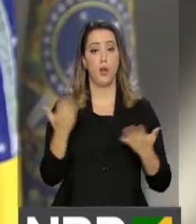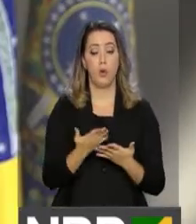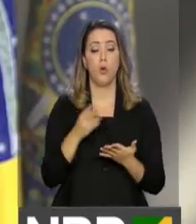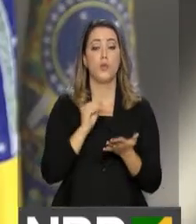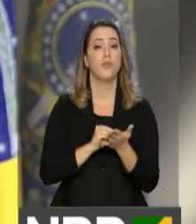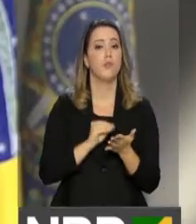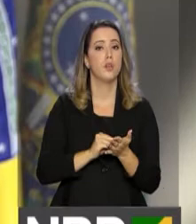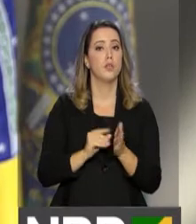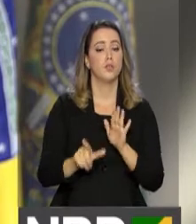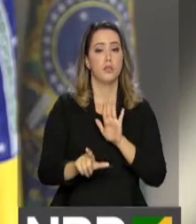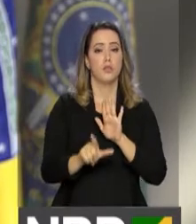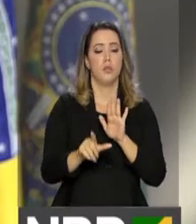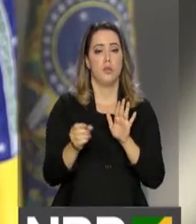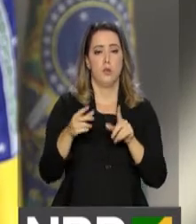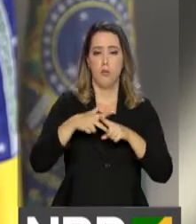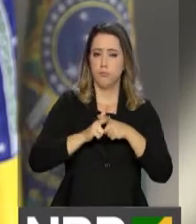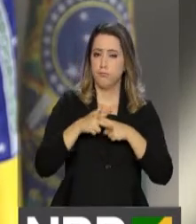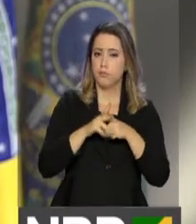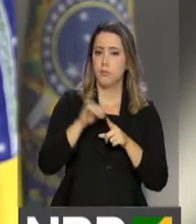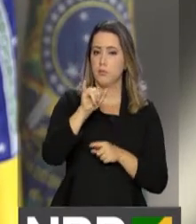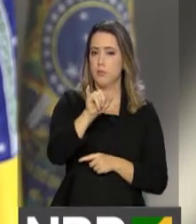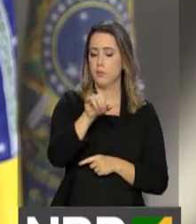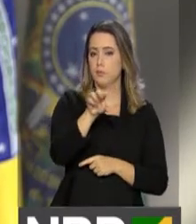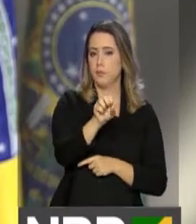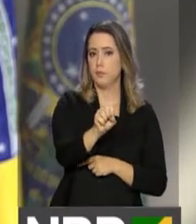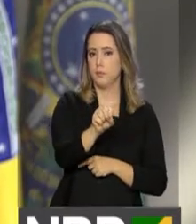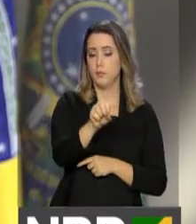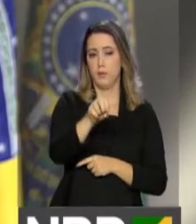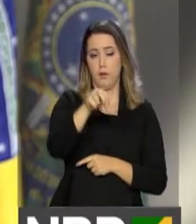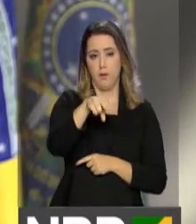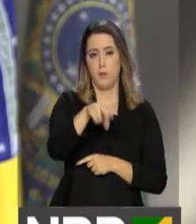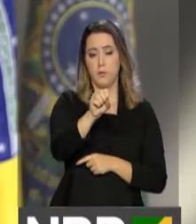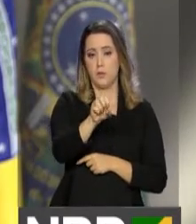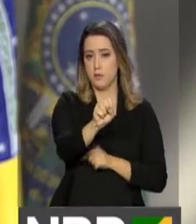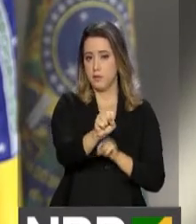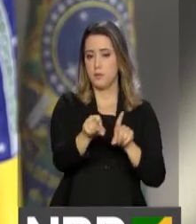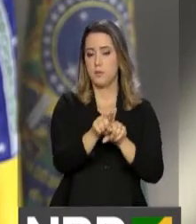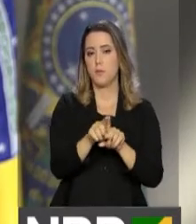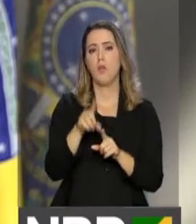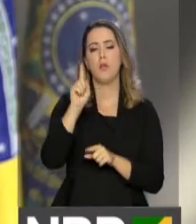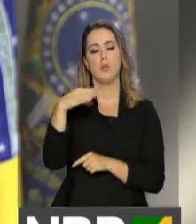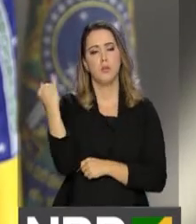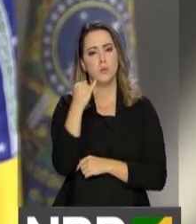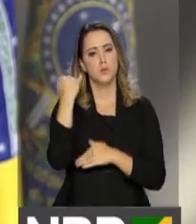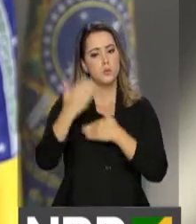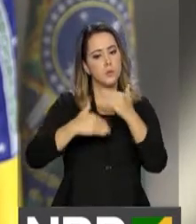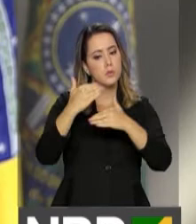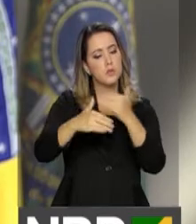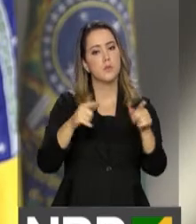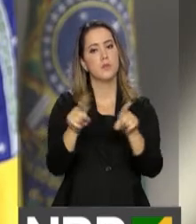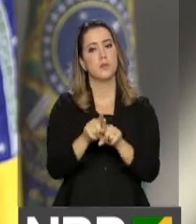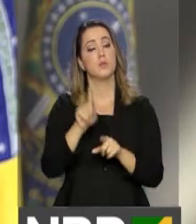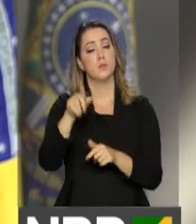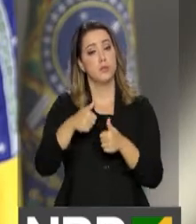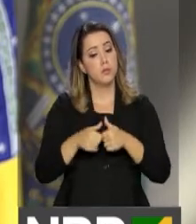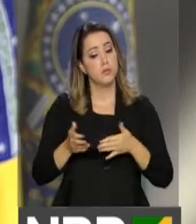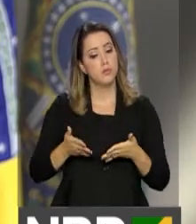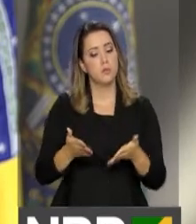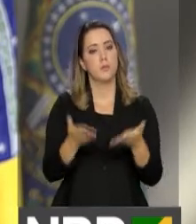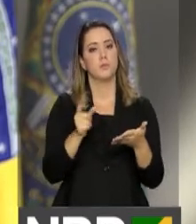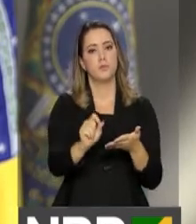a reforma da previdência é fundamental para garantir a continuidade desse crescimento que já está aí